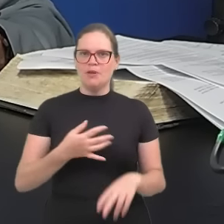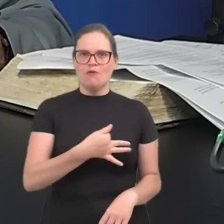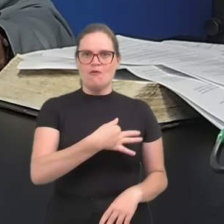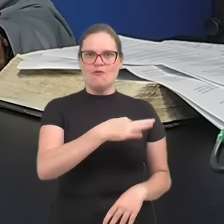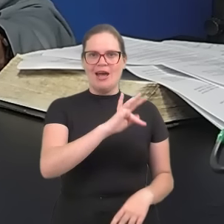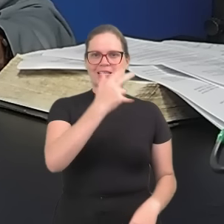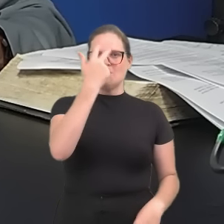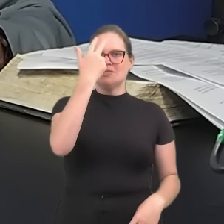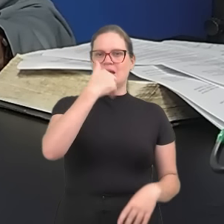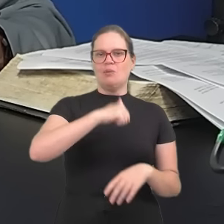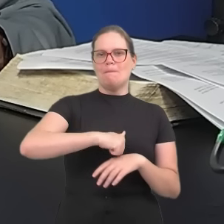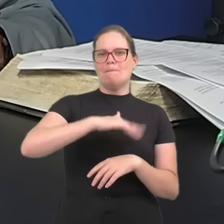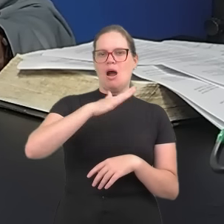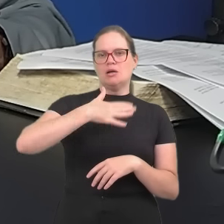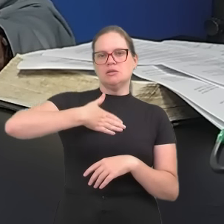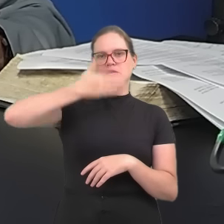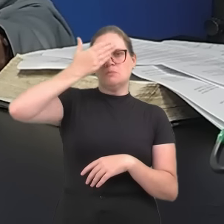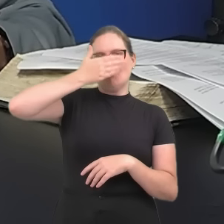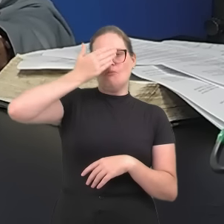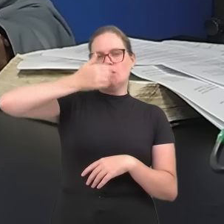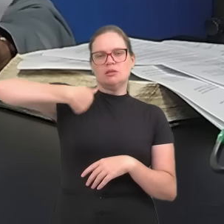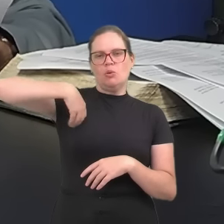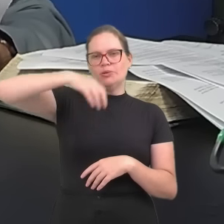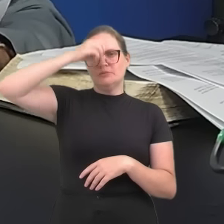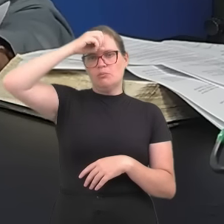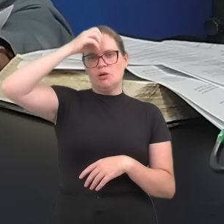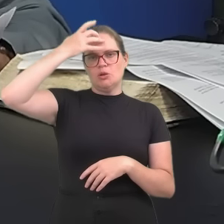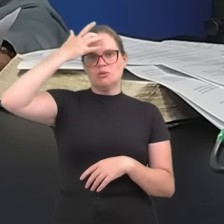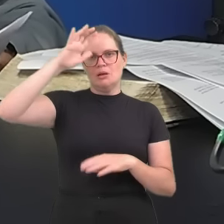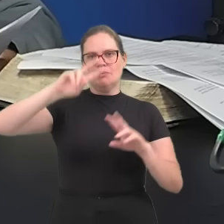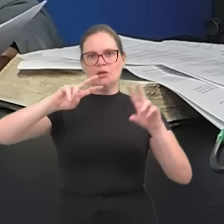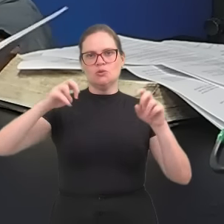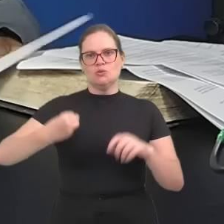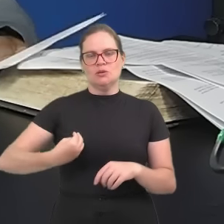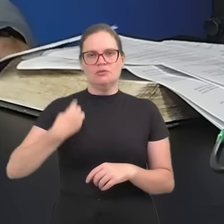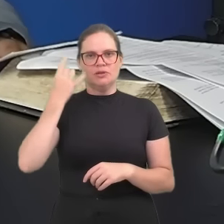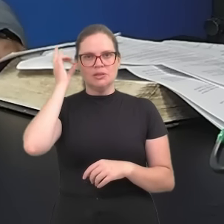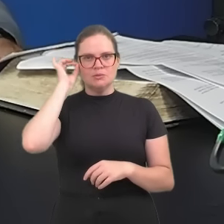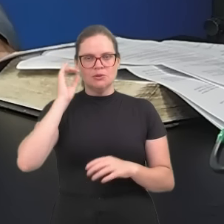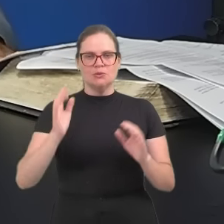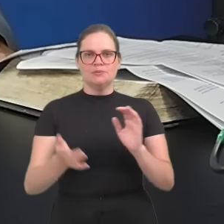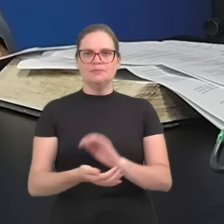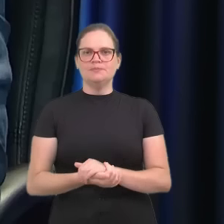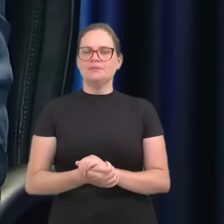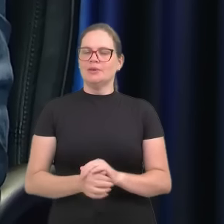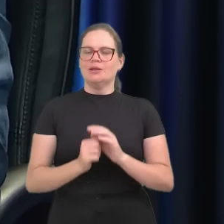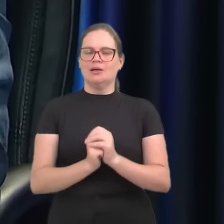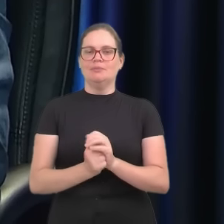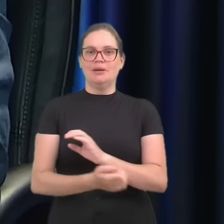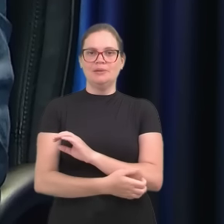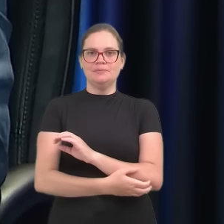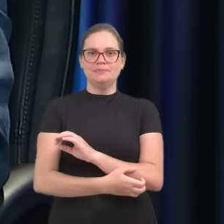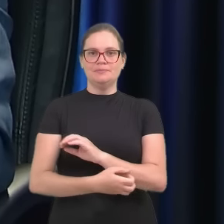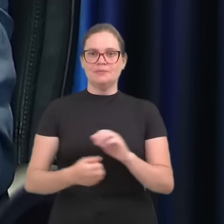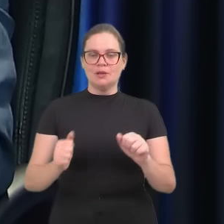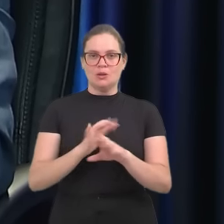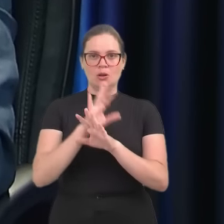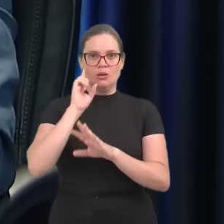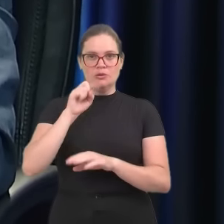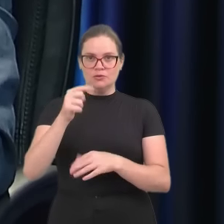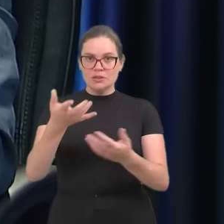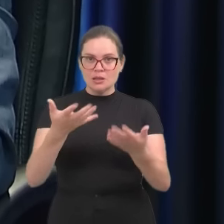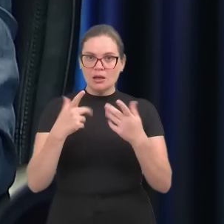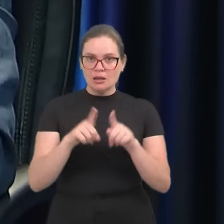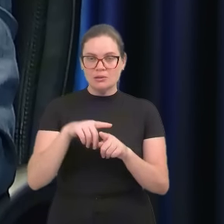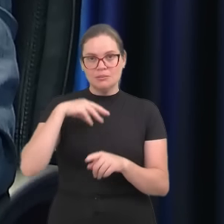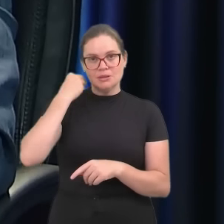vez menos. É isso aí. Ficando cada vez mais cegos espiritualmente. Amém. Glória a Deus. Glória a Deus. Muito bem, se você quer ver também como